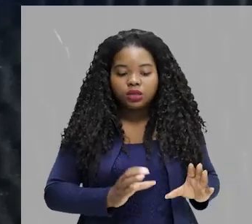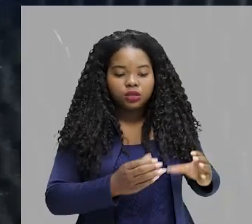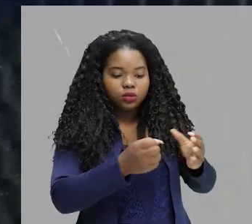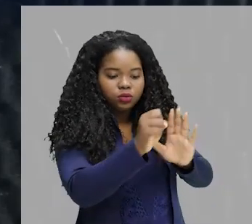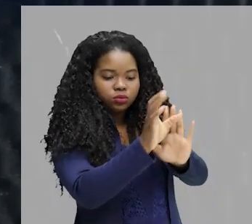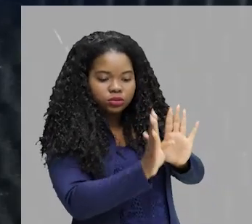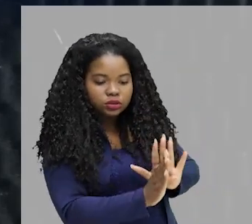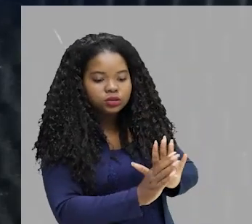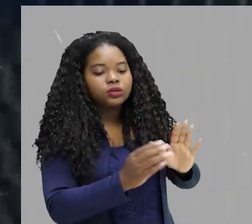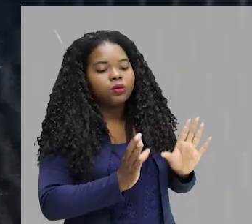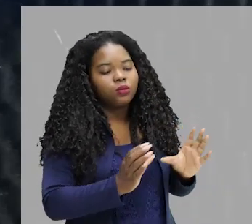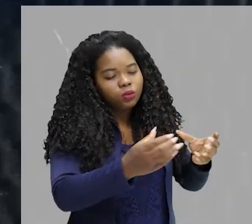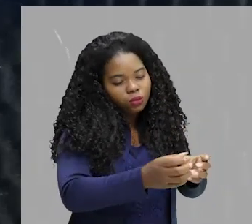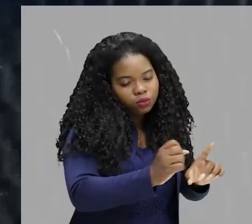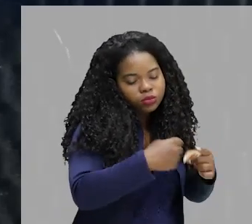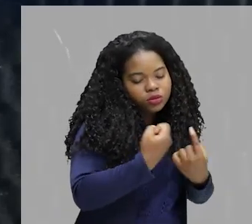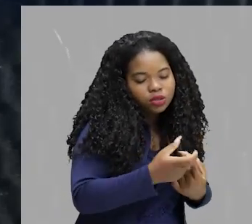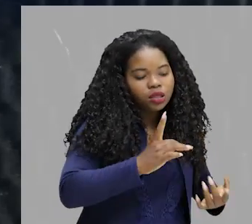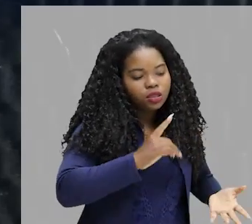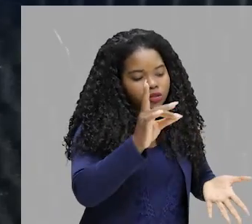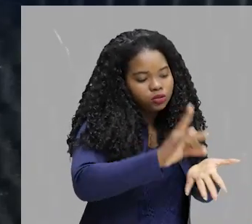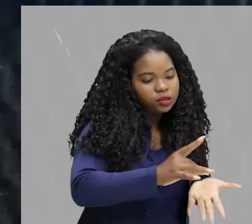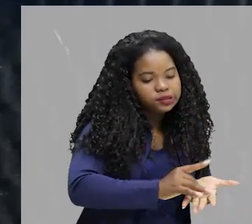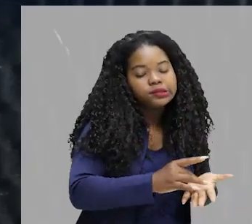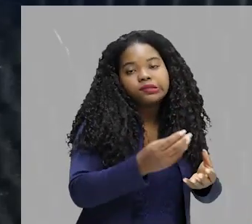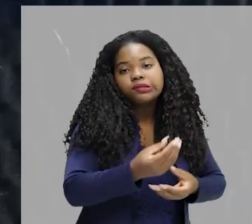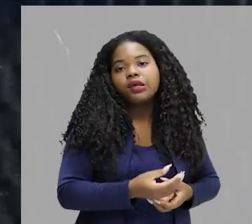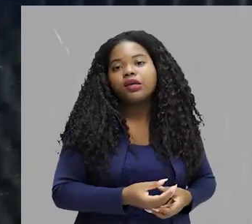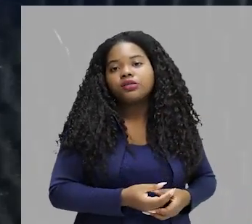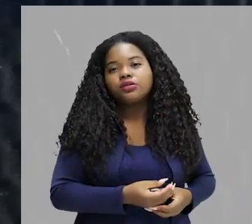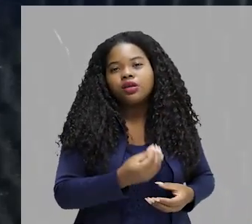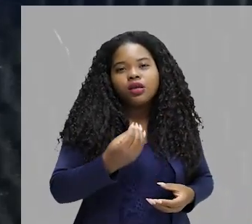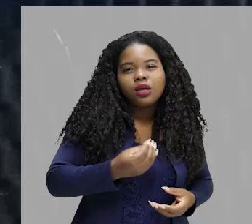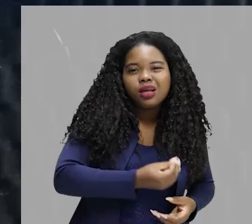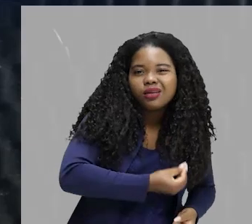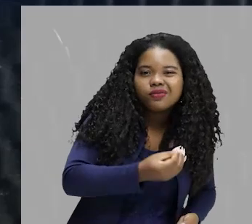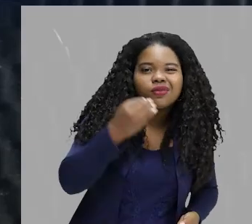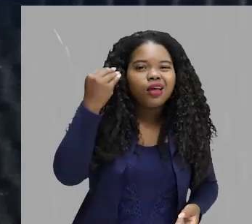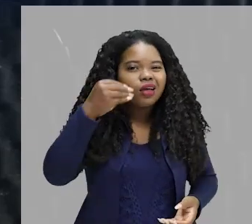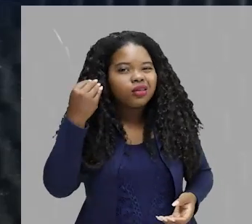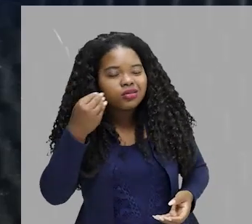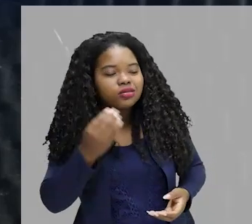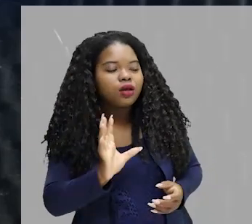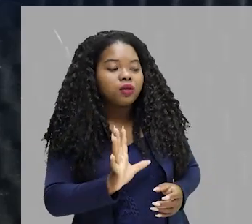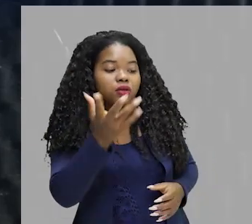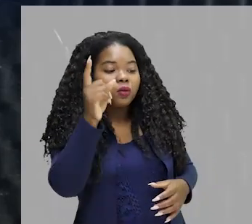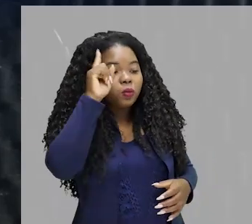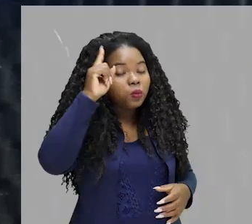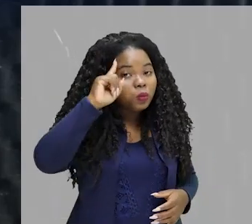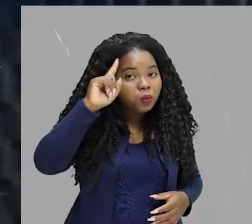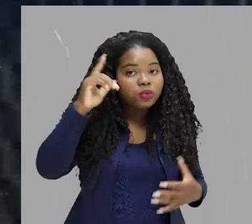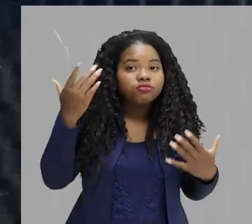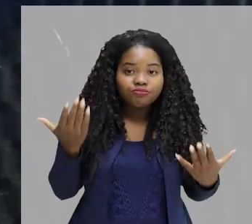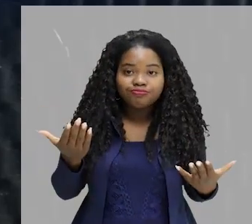social atribui à sua realidade vivenciada, as coisas que acontecem no seu dia a dia,